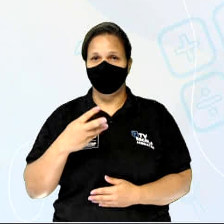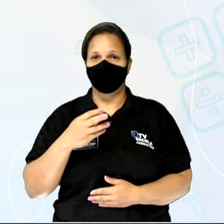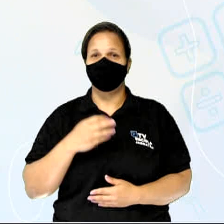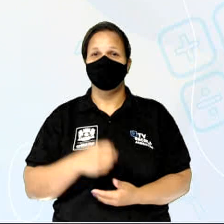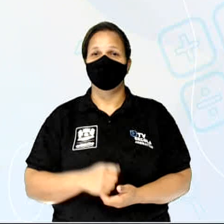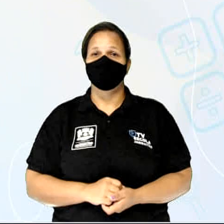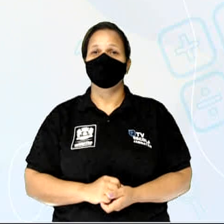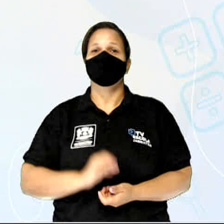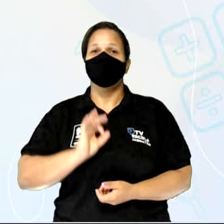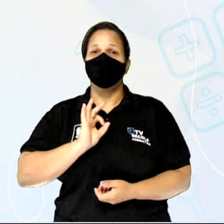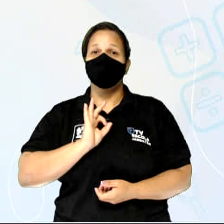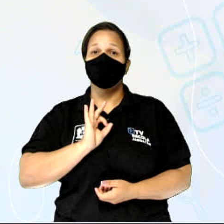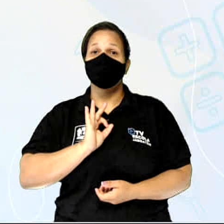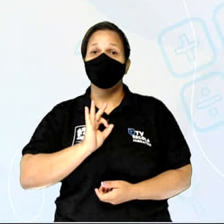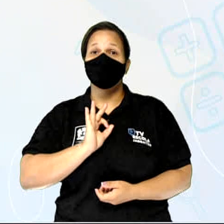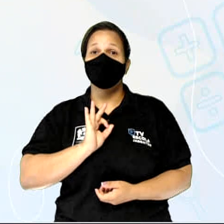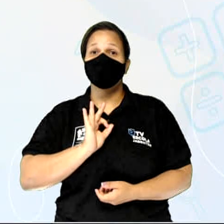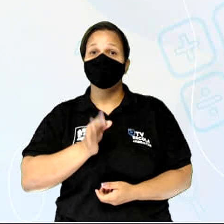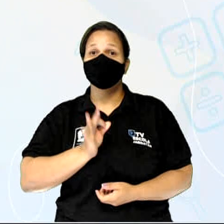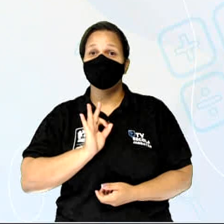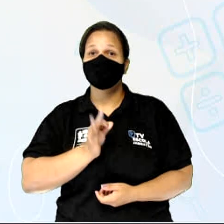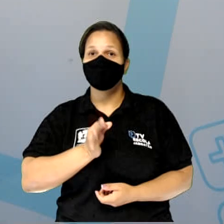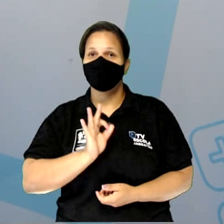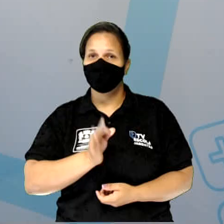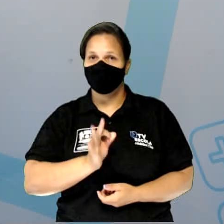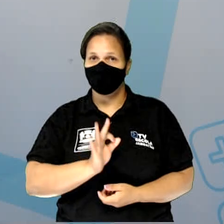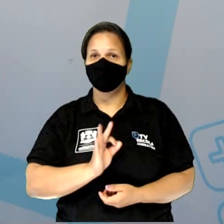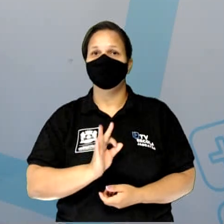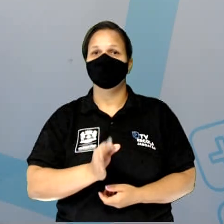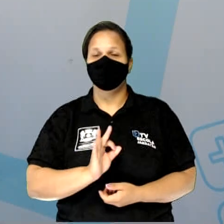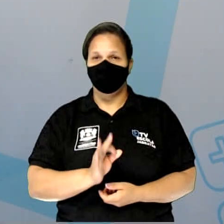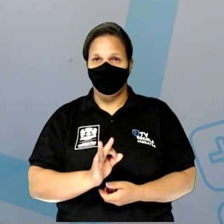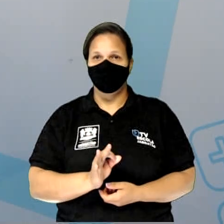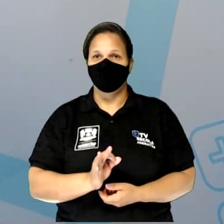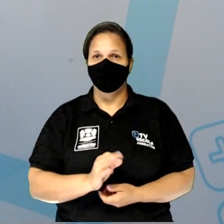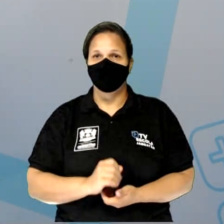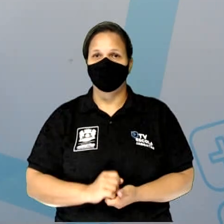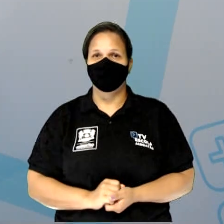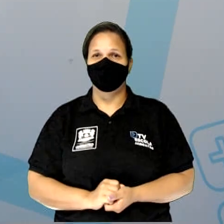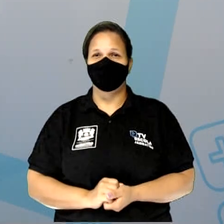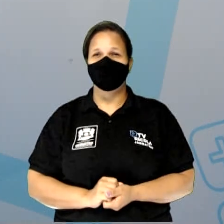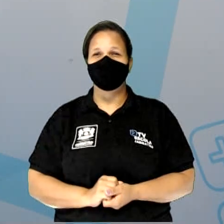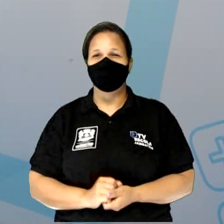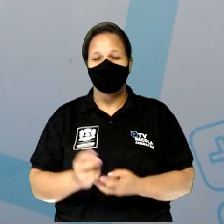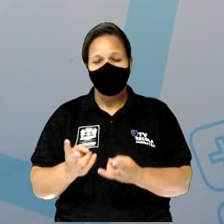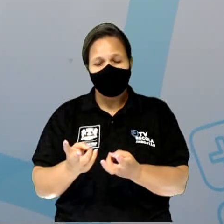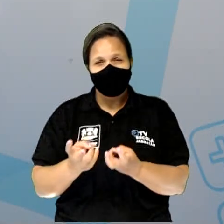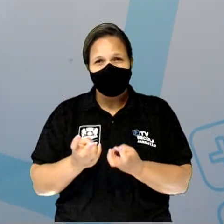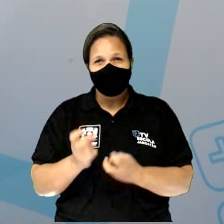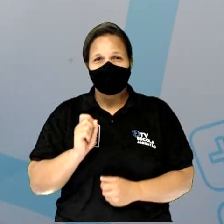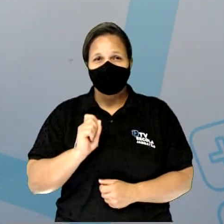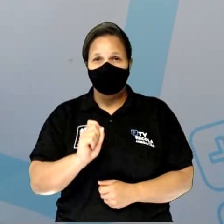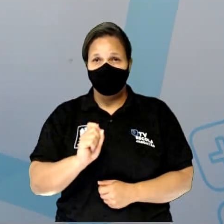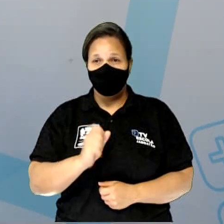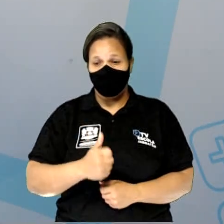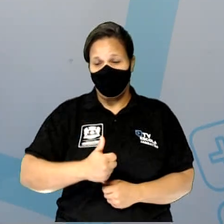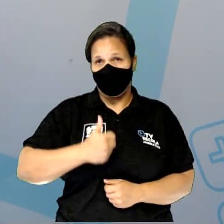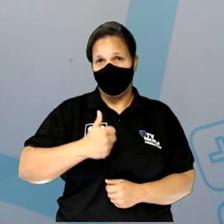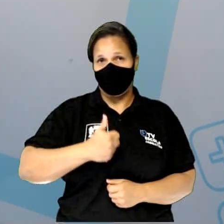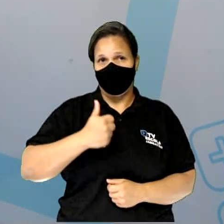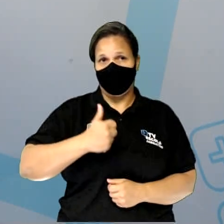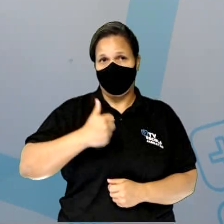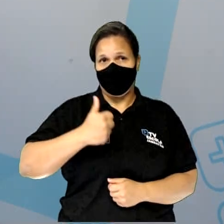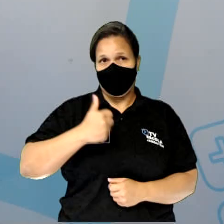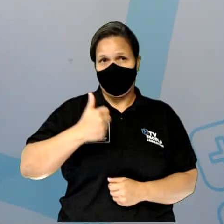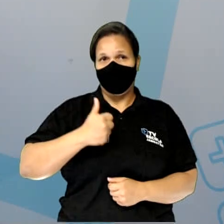está completamente correta. Exato. Percebemos aí que na primeira eu